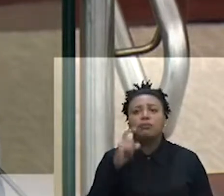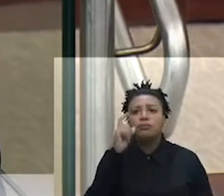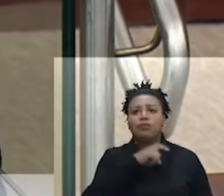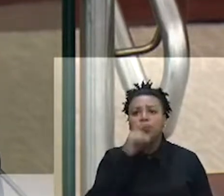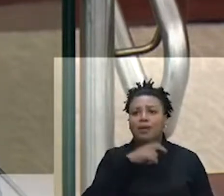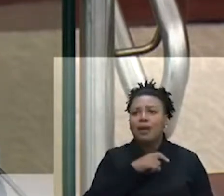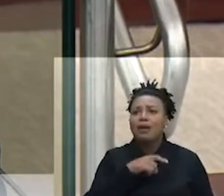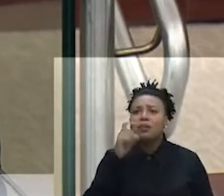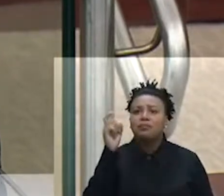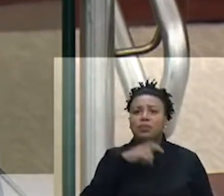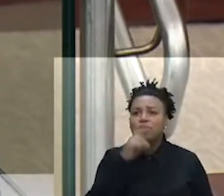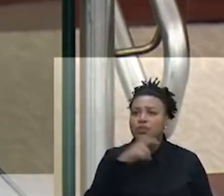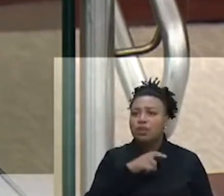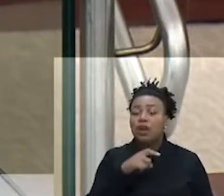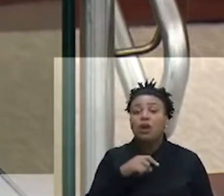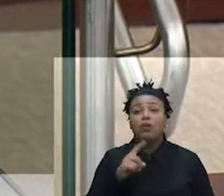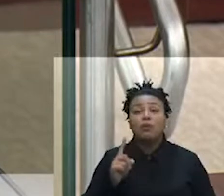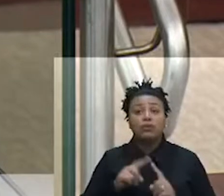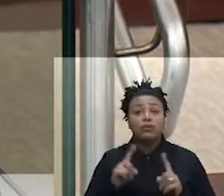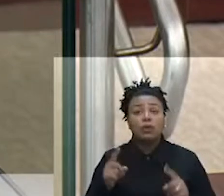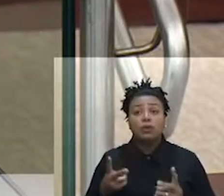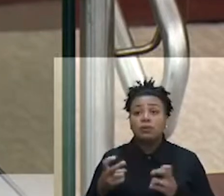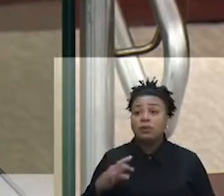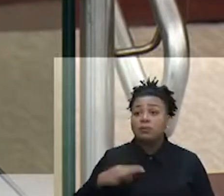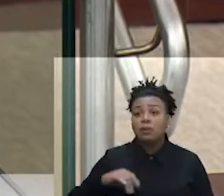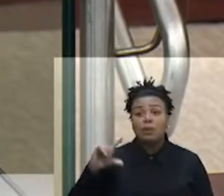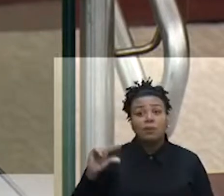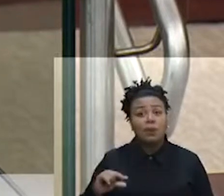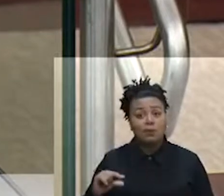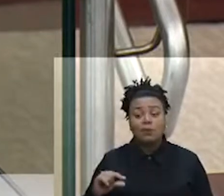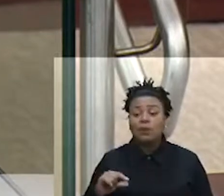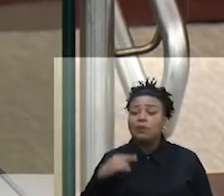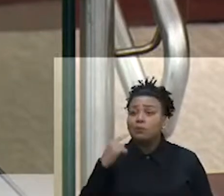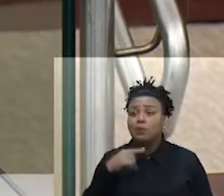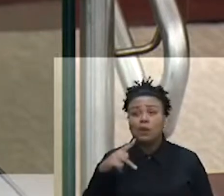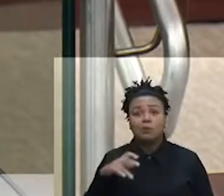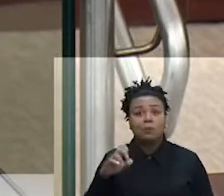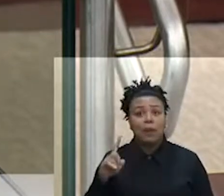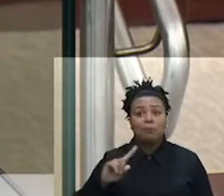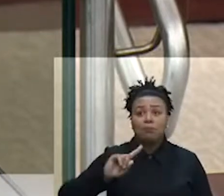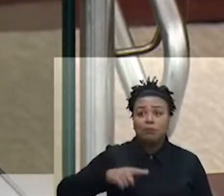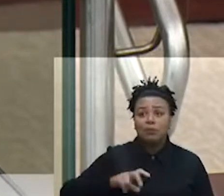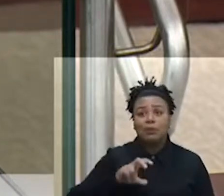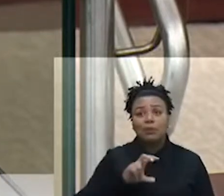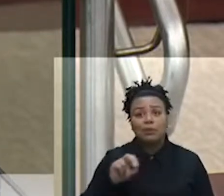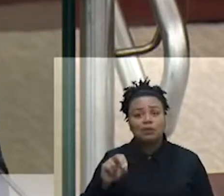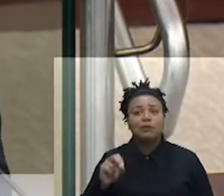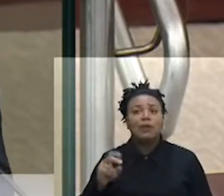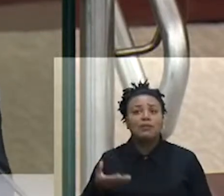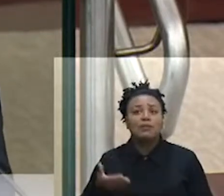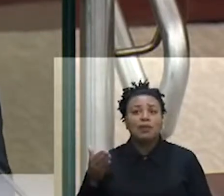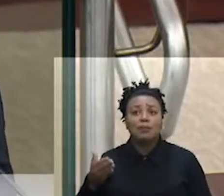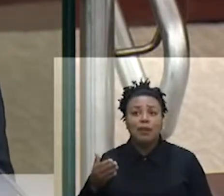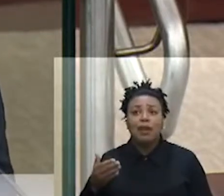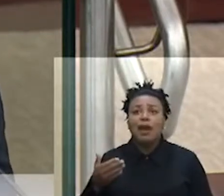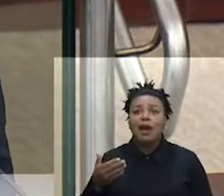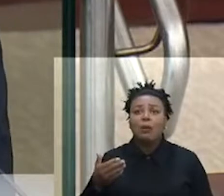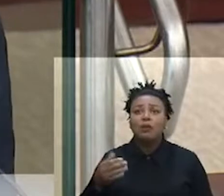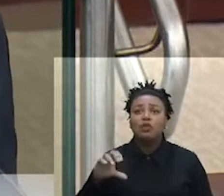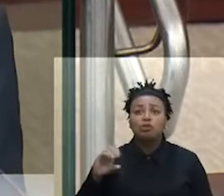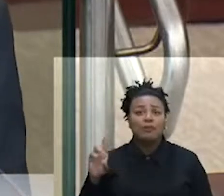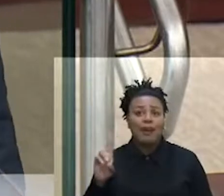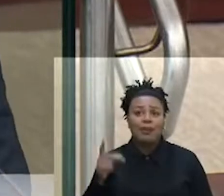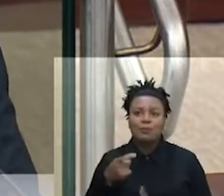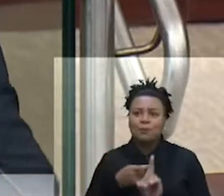Mentira! Mentira! Um servidor que ganha menos, deputado Pepe Vargas, que ganha R$1.500, vai receber um aumento de R$90 por